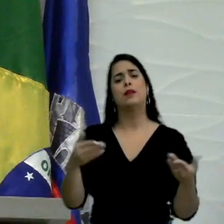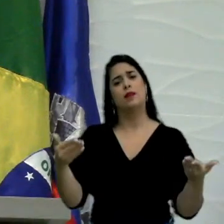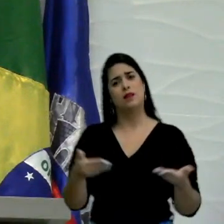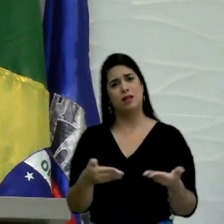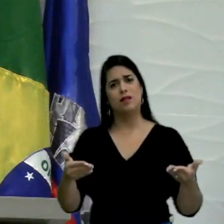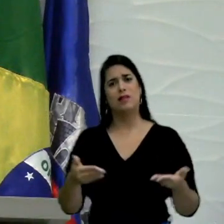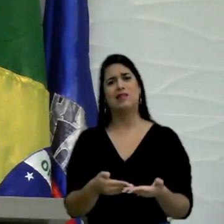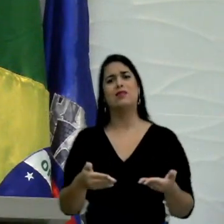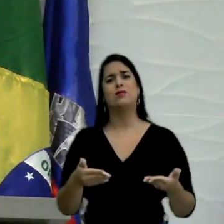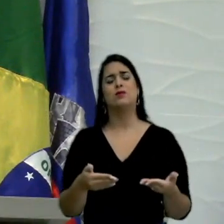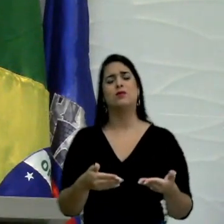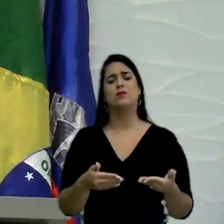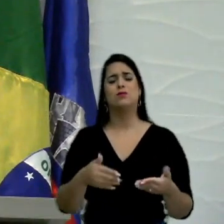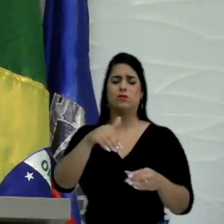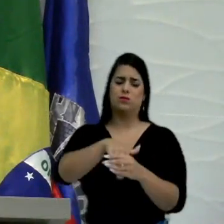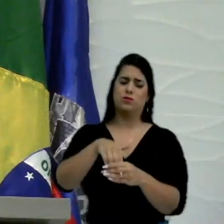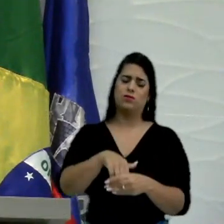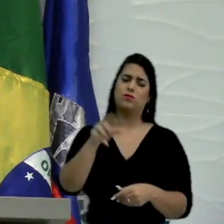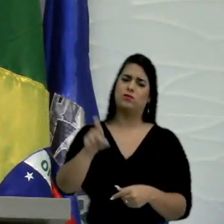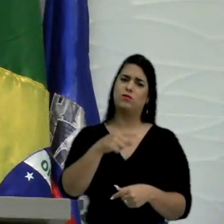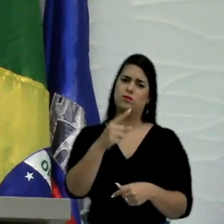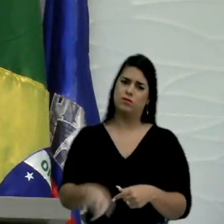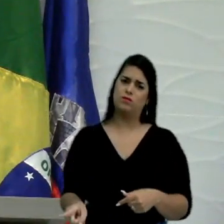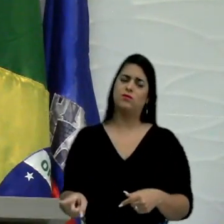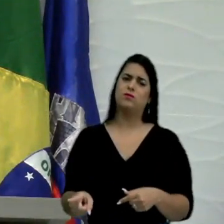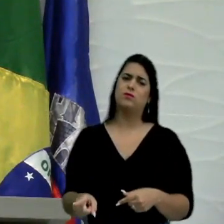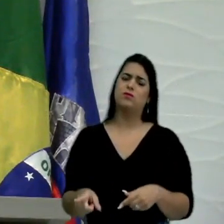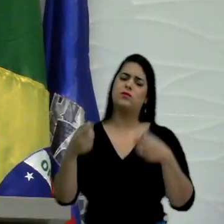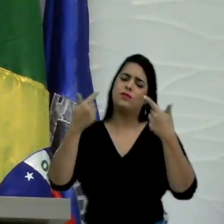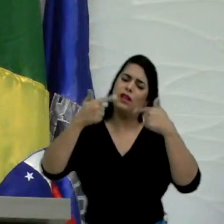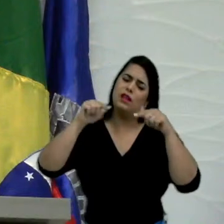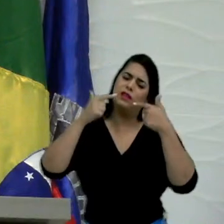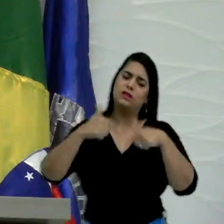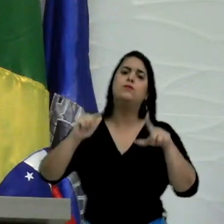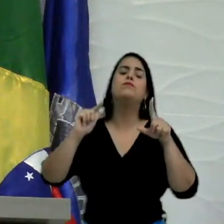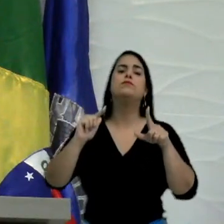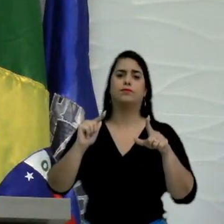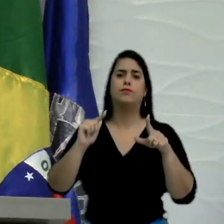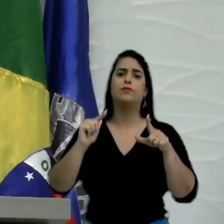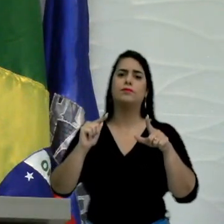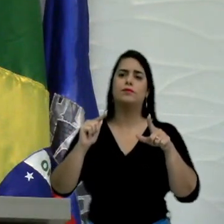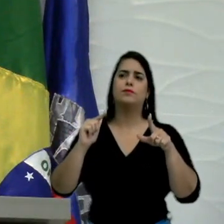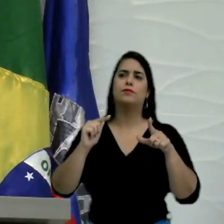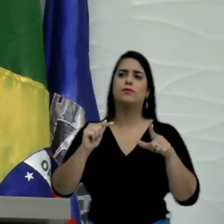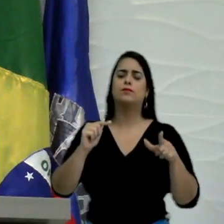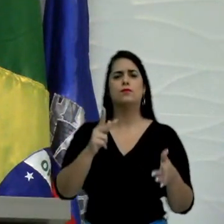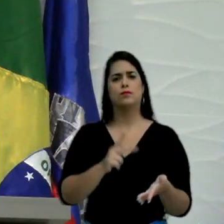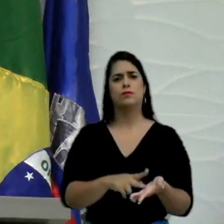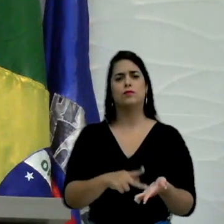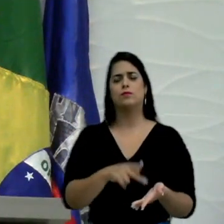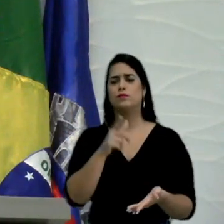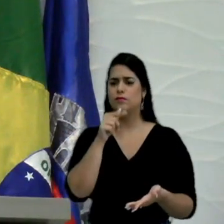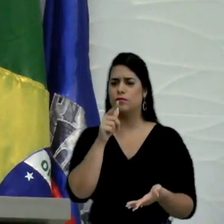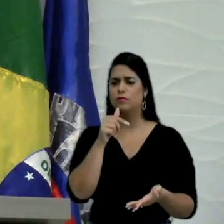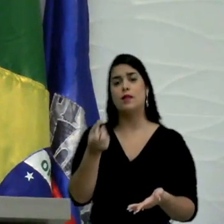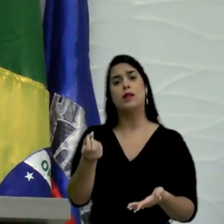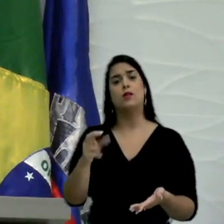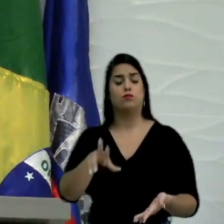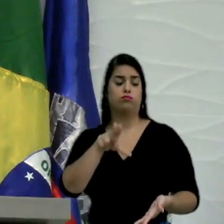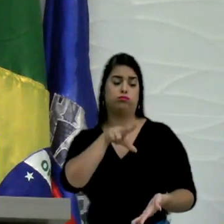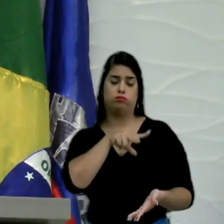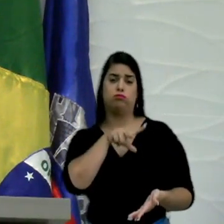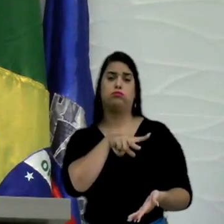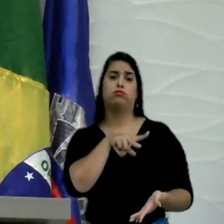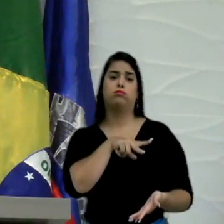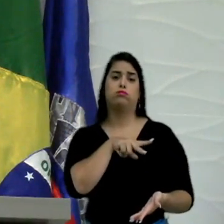para colocar voto de repúdio, fazer protesto, para ver se funciona, se eles de fato ou colocam água ou privatizam para quem de